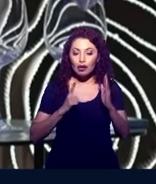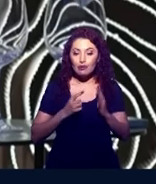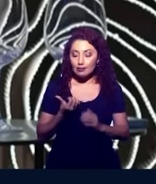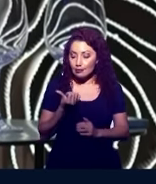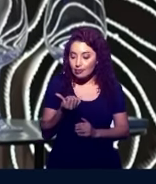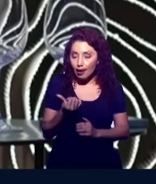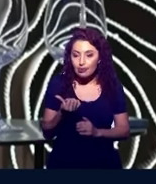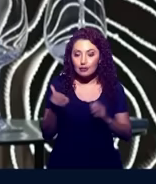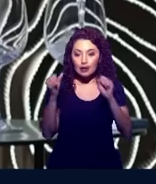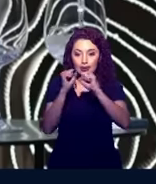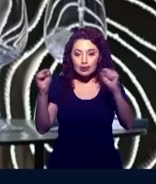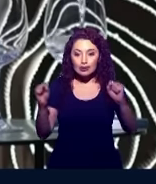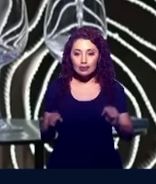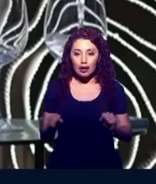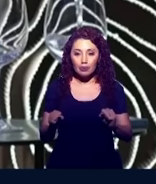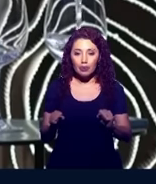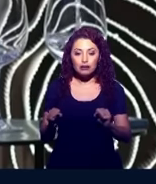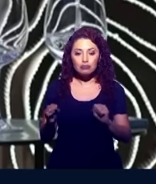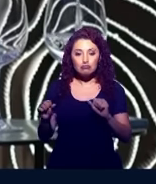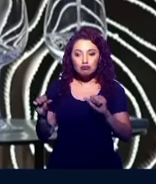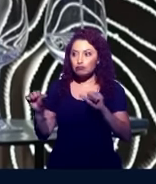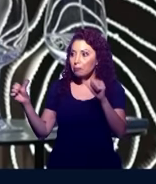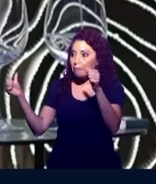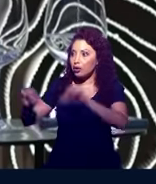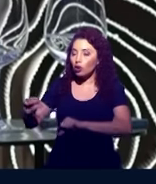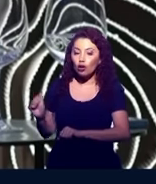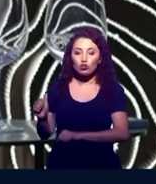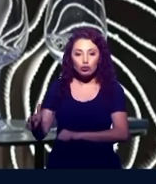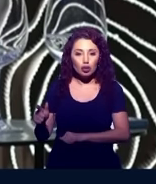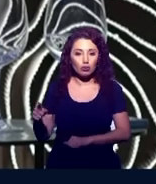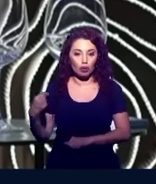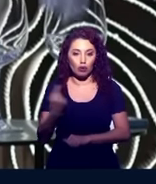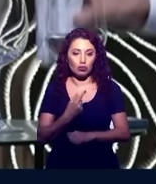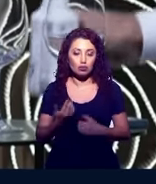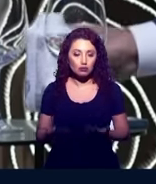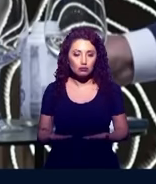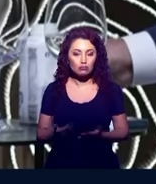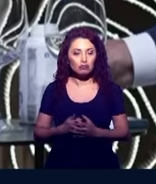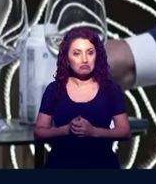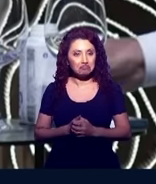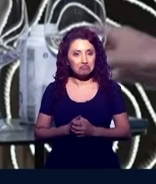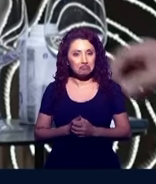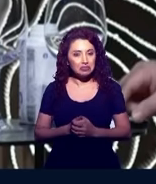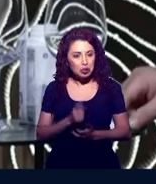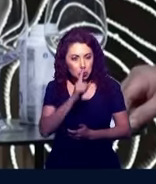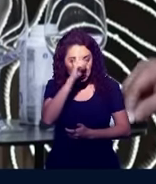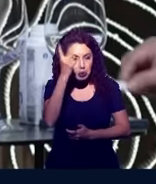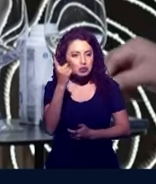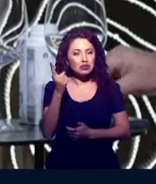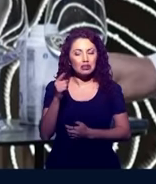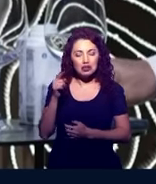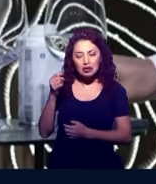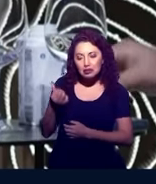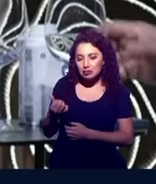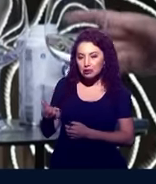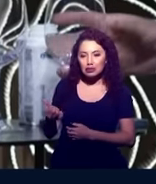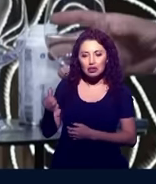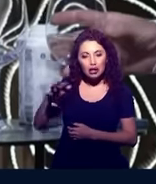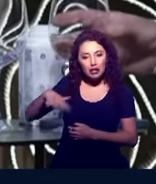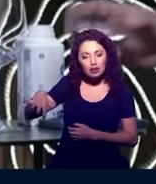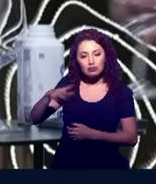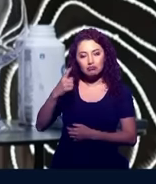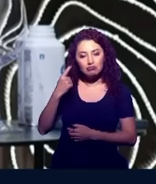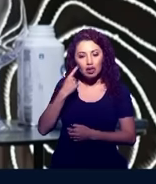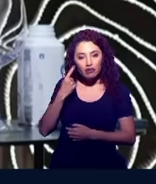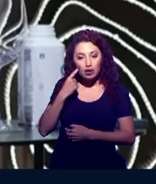nosso o meu filho que é advogado entende um pouco disso falou eu tenho dúvidas sobre esses seis Gostaria de estudá-los para saber se de fato são